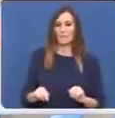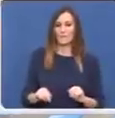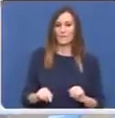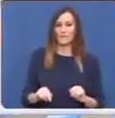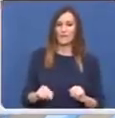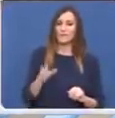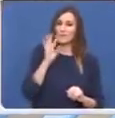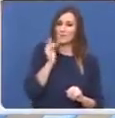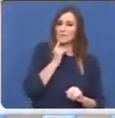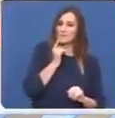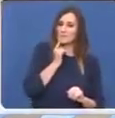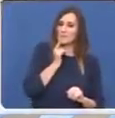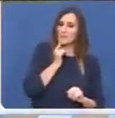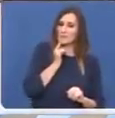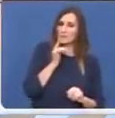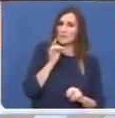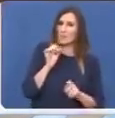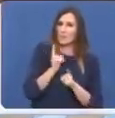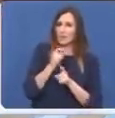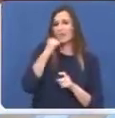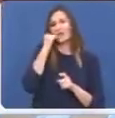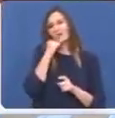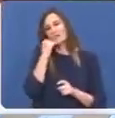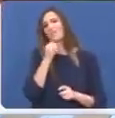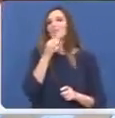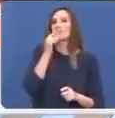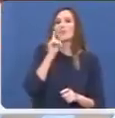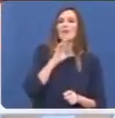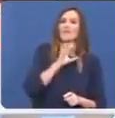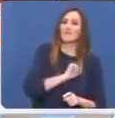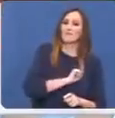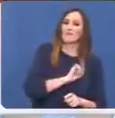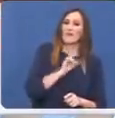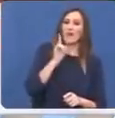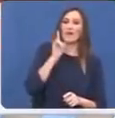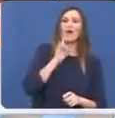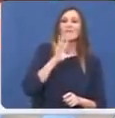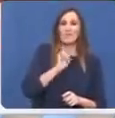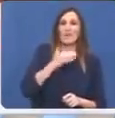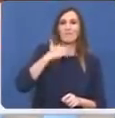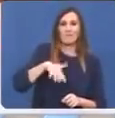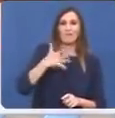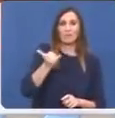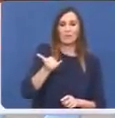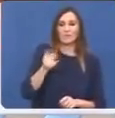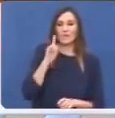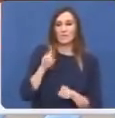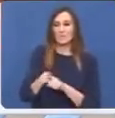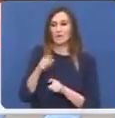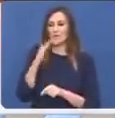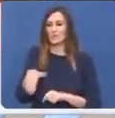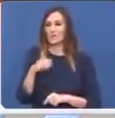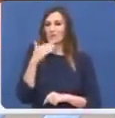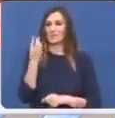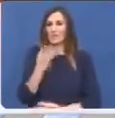Para que se entenda a gravidade, nós falámos, a muito custo, com a filha. A Sara tem 12 anos, tinha a irmã mais nova de 3